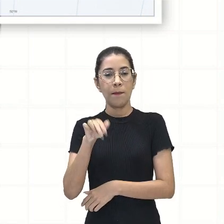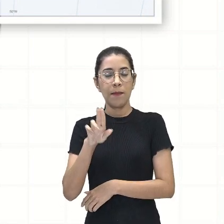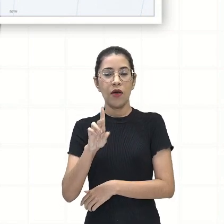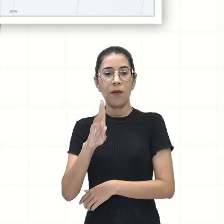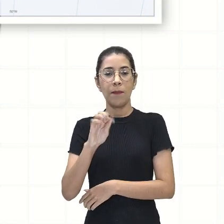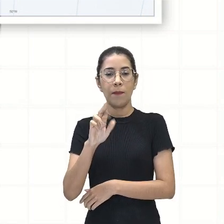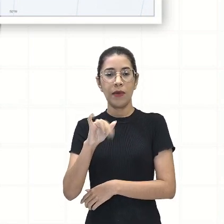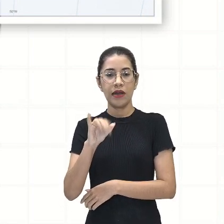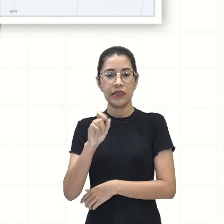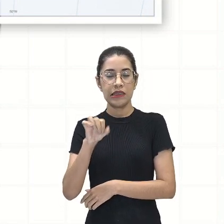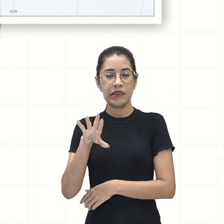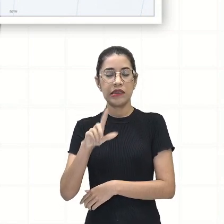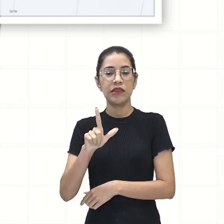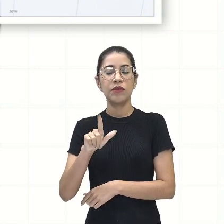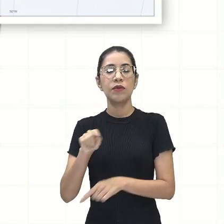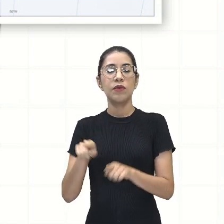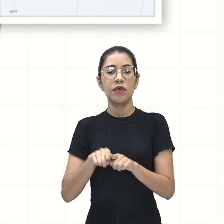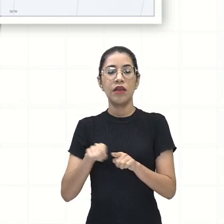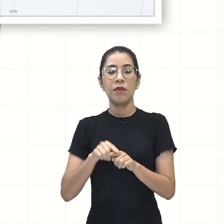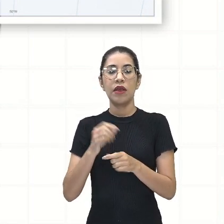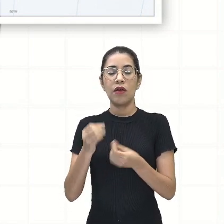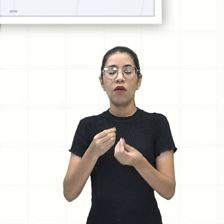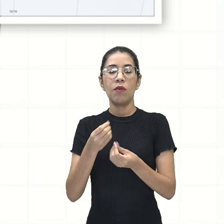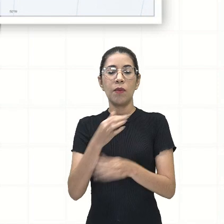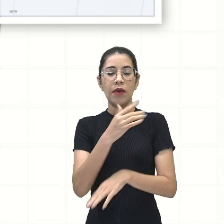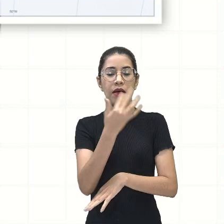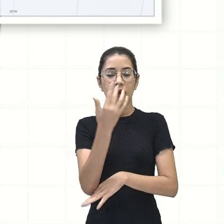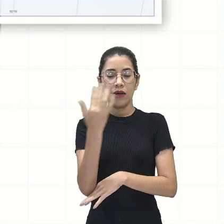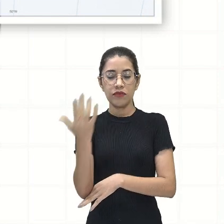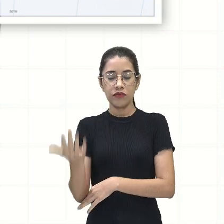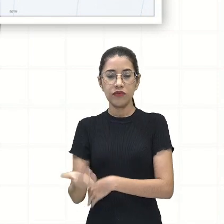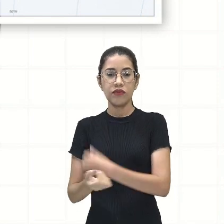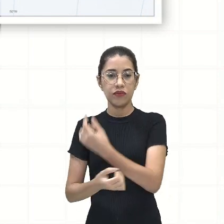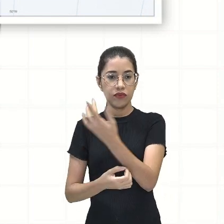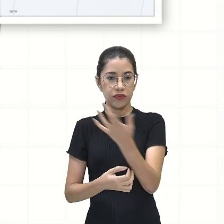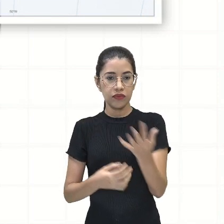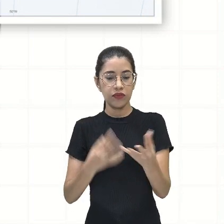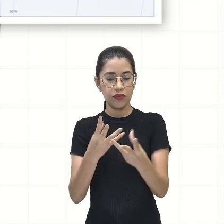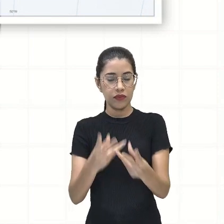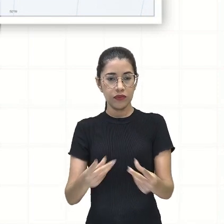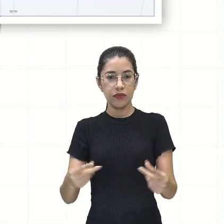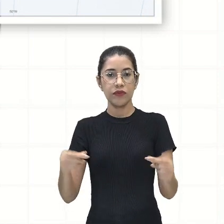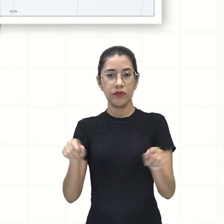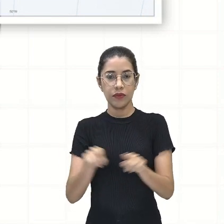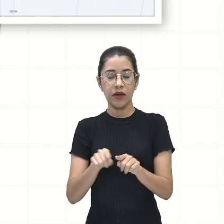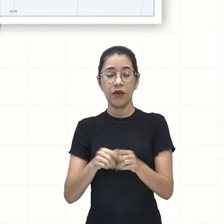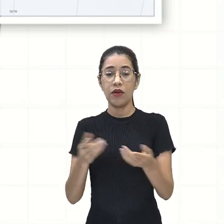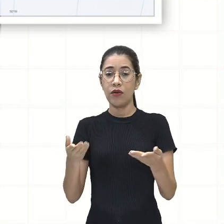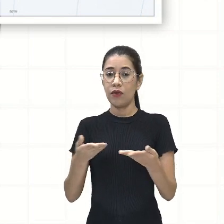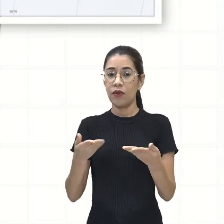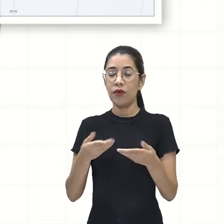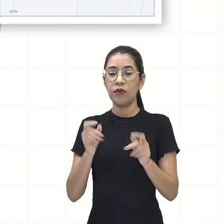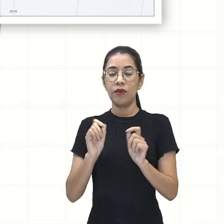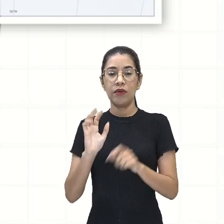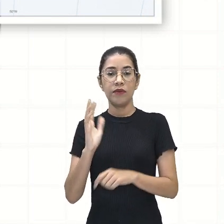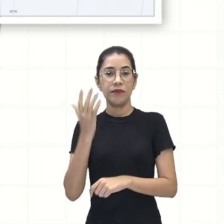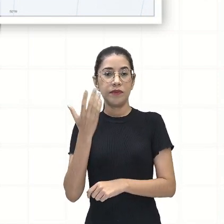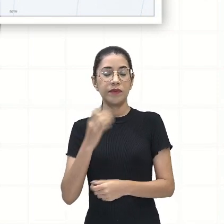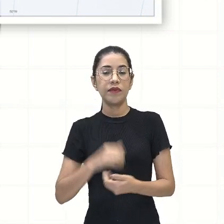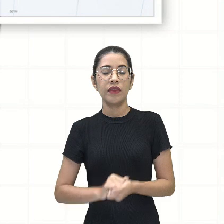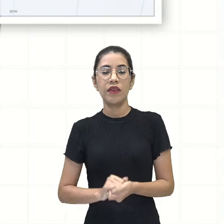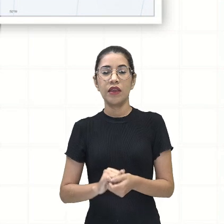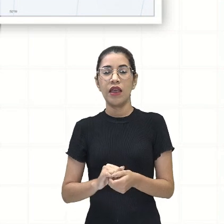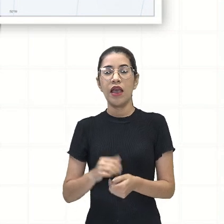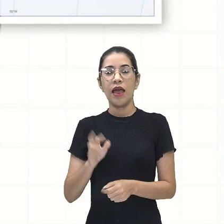aí também, contribuindo para essa devastação aí na zona da mata. Atualmente, essa vegetação, ela